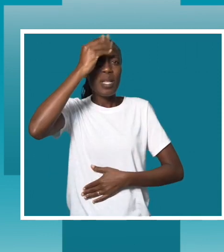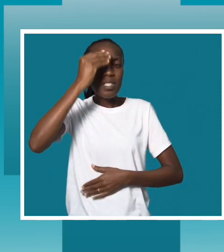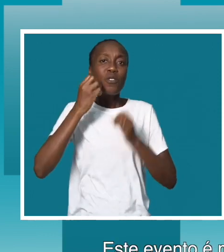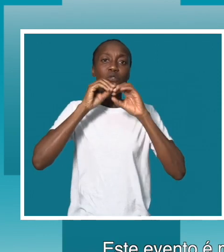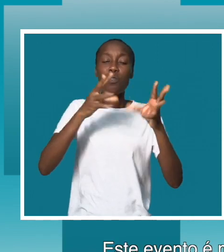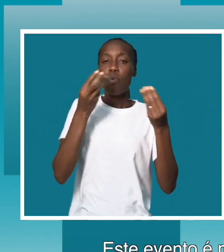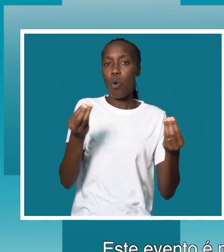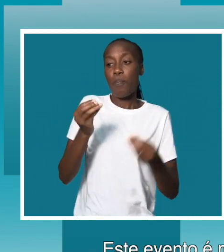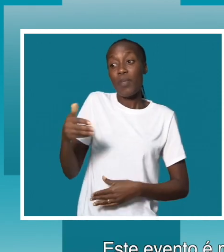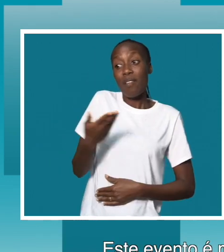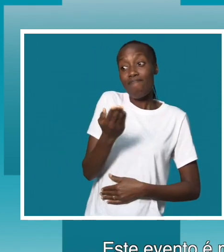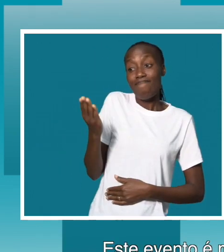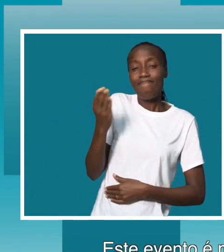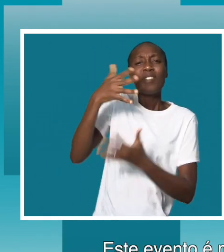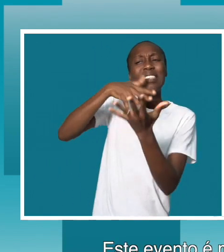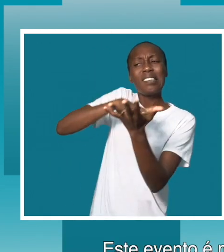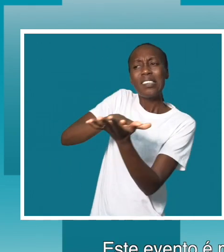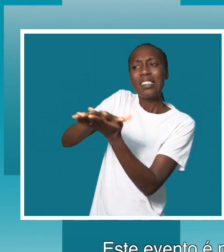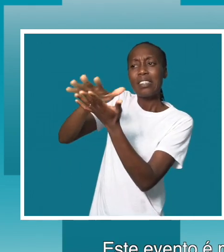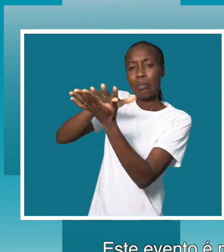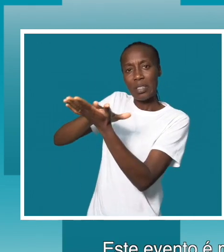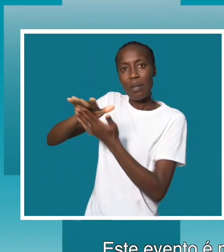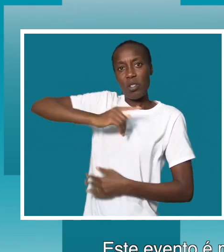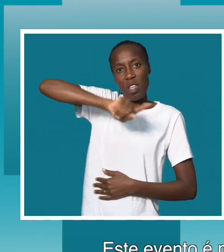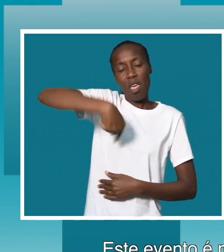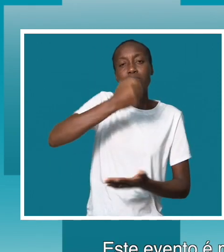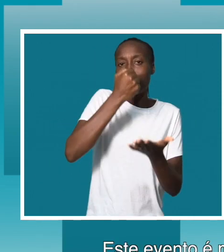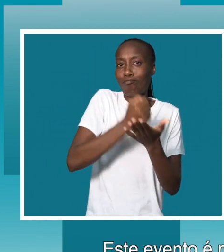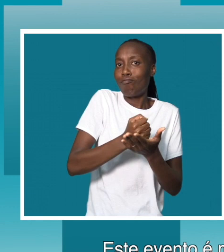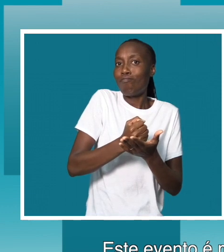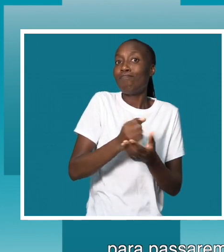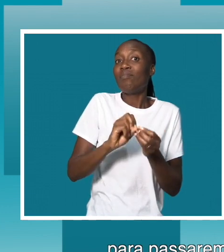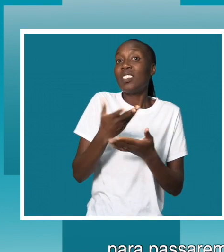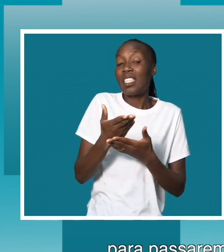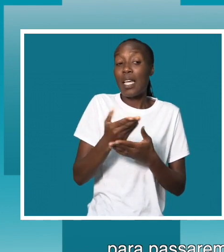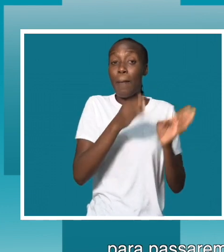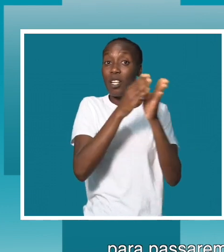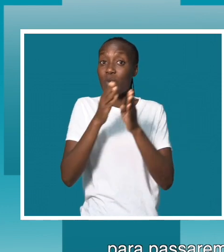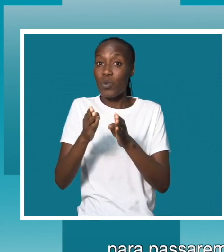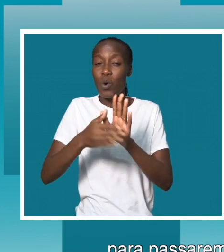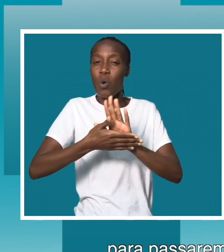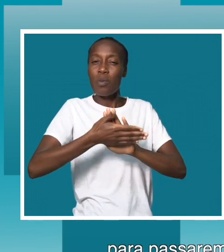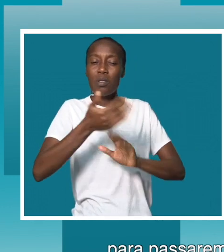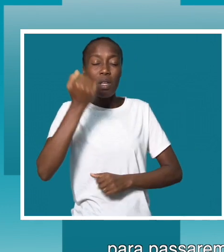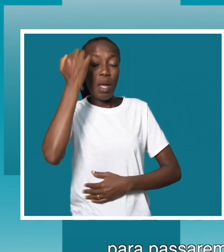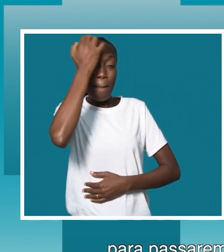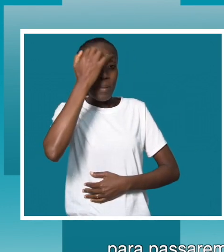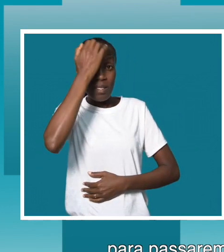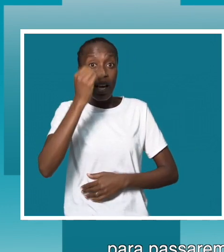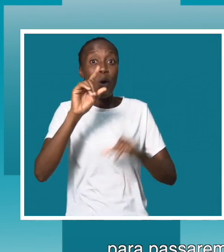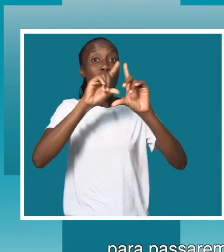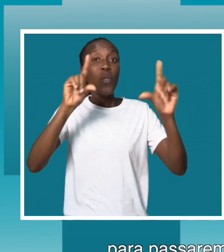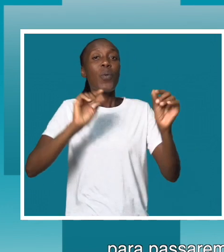mensagens? E este evento muito mais para sensibilizar aos promotores dos eventos e também às pessoas da necessidade de passarem a pensar